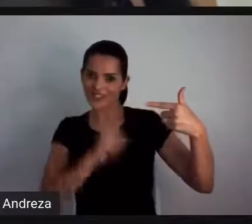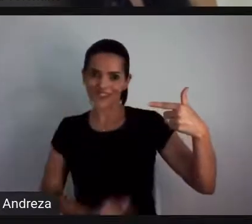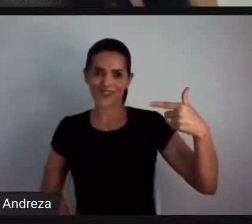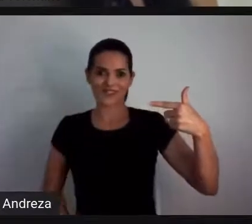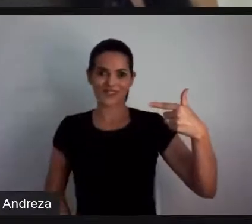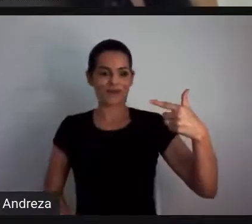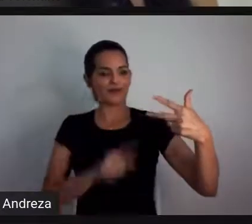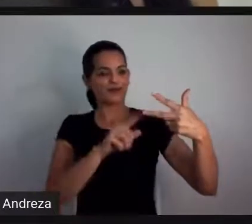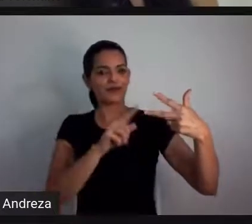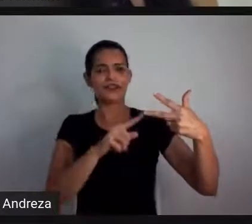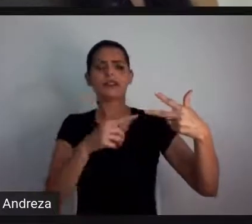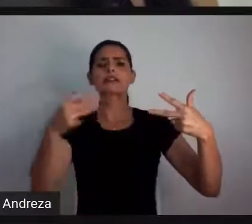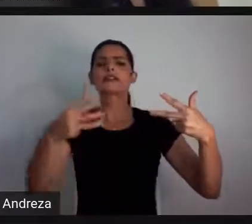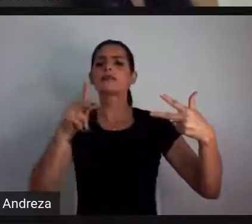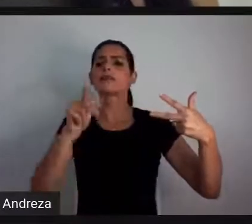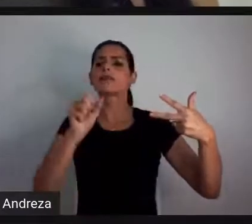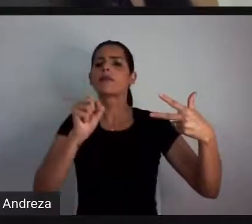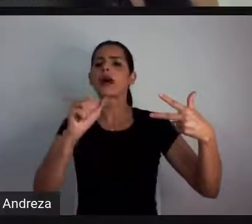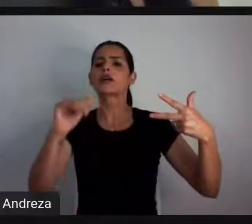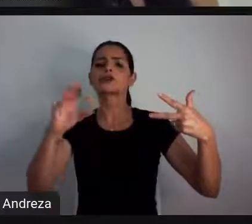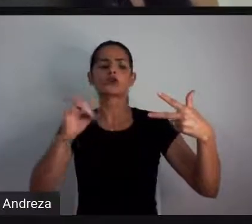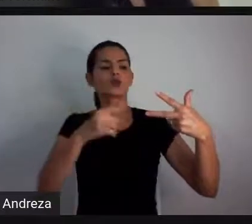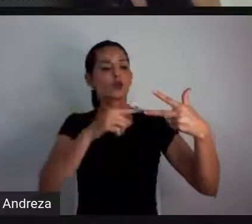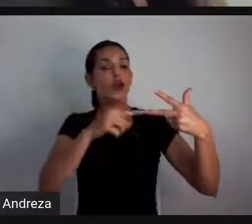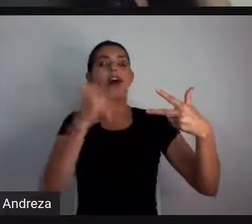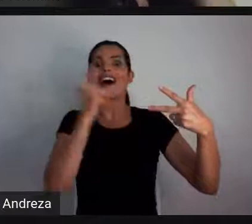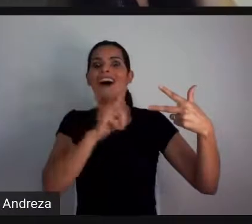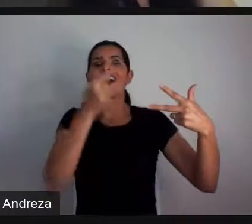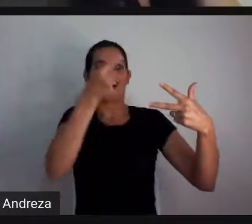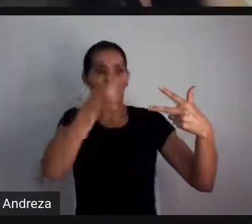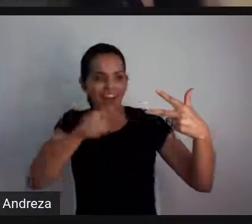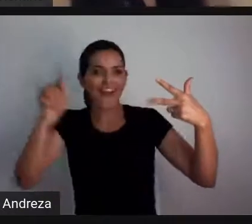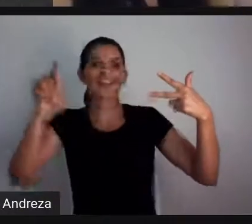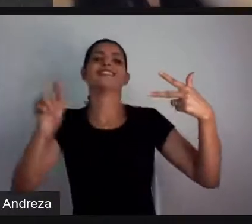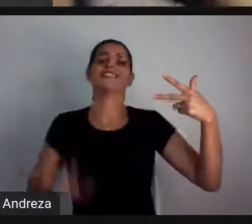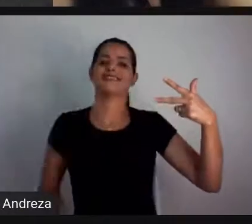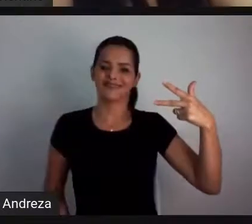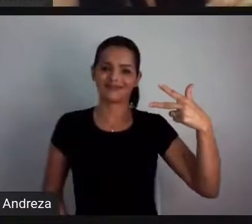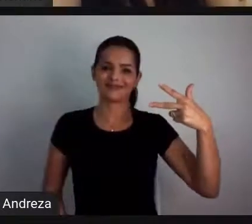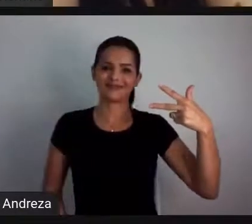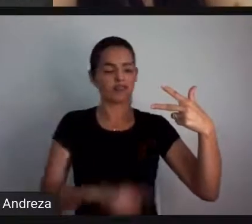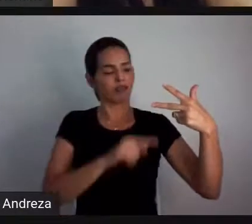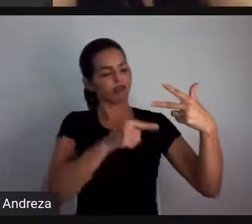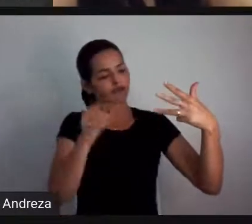ganhando força, vai entendendo que é daquele jeito, e aí fica legal. Tá?